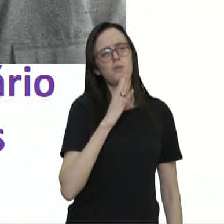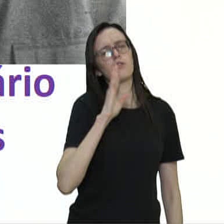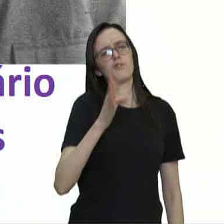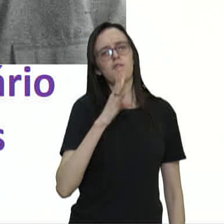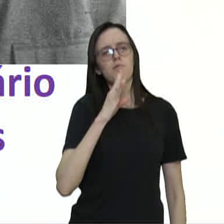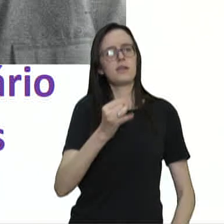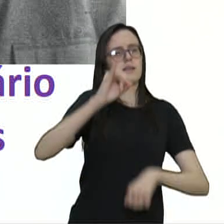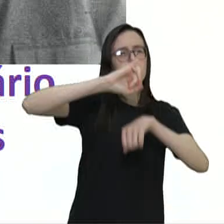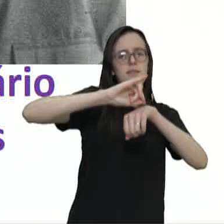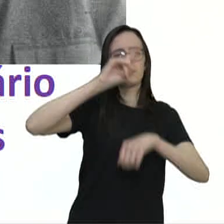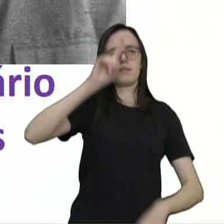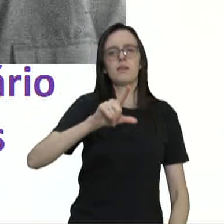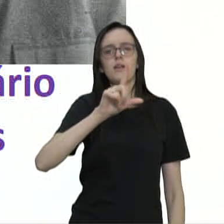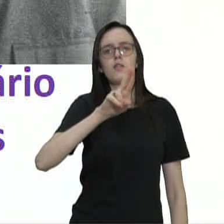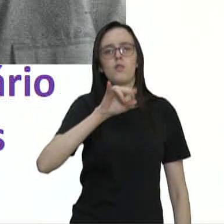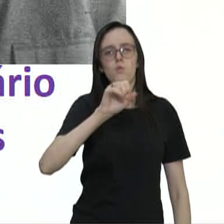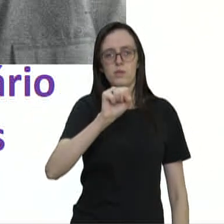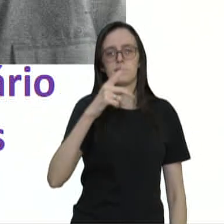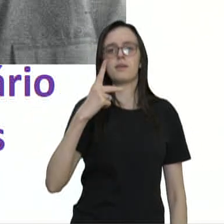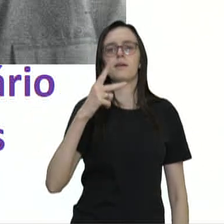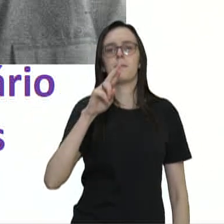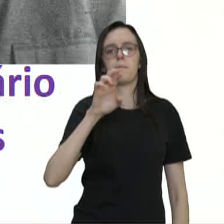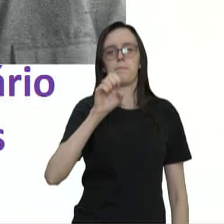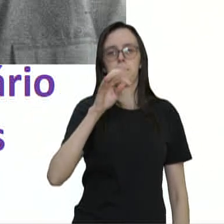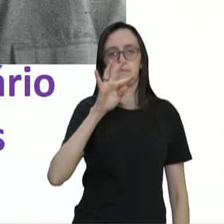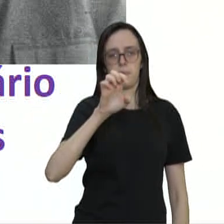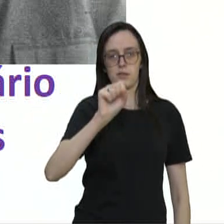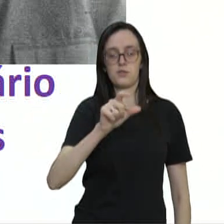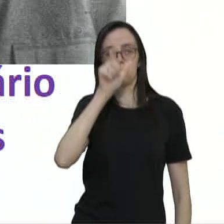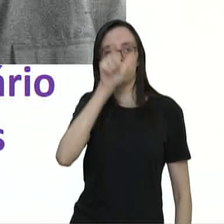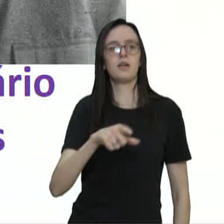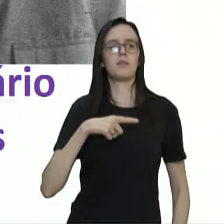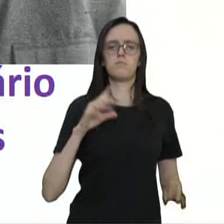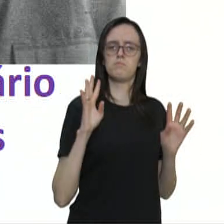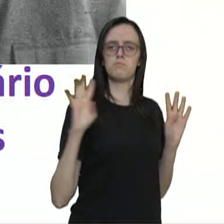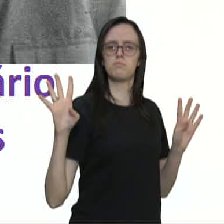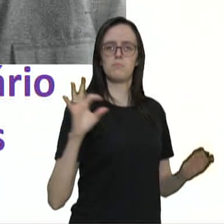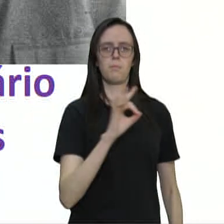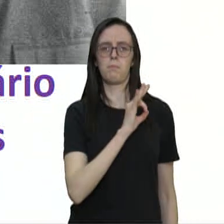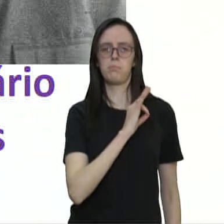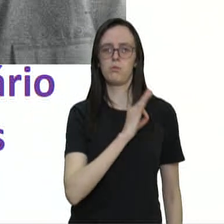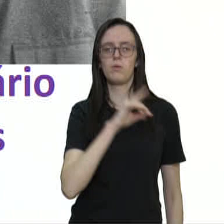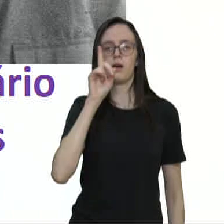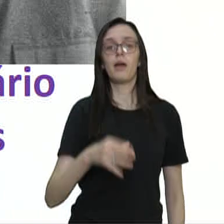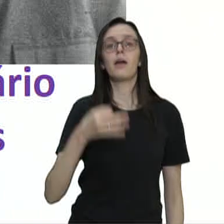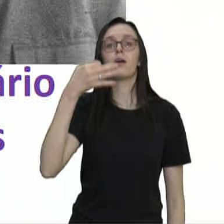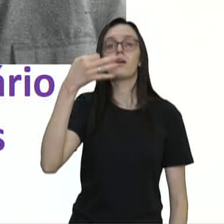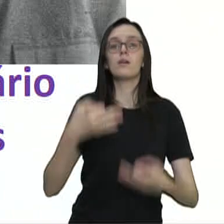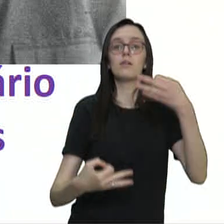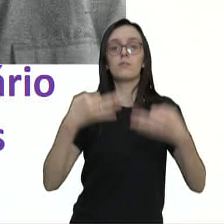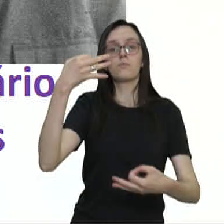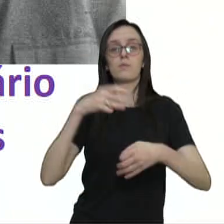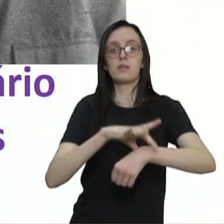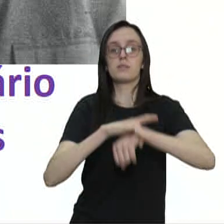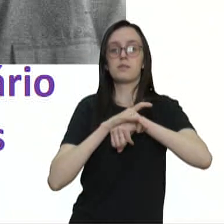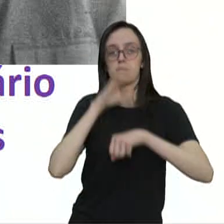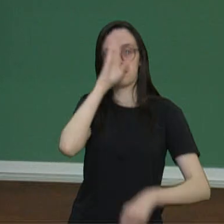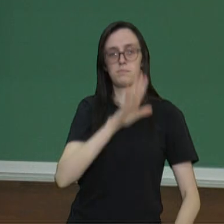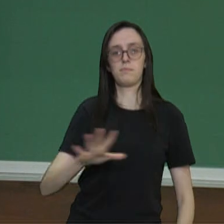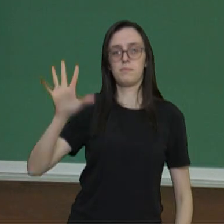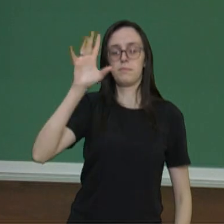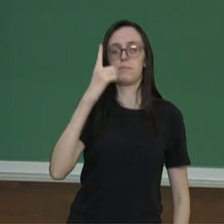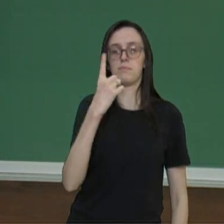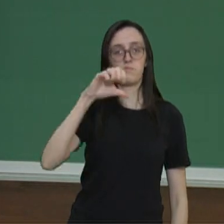ao meio, o Luiz Carlos Prestes. Aqui ele cercado por policiais, ele está no Tribunal de Segurança Nacional,